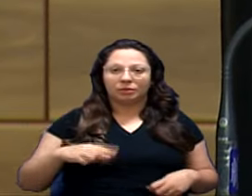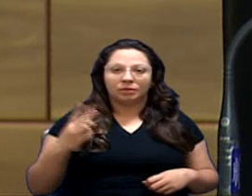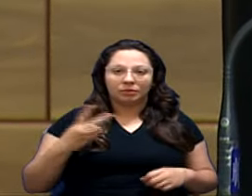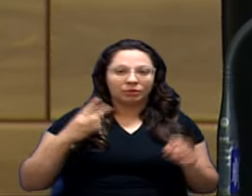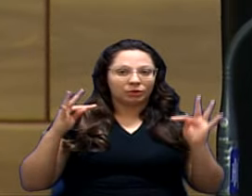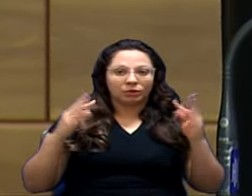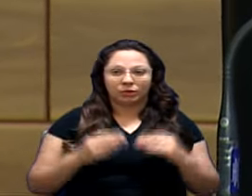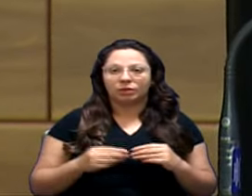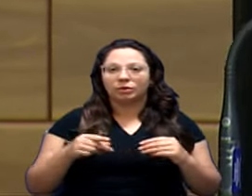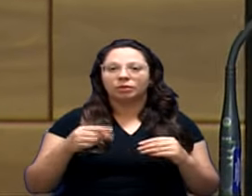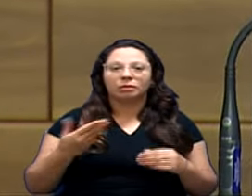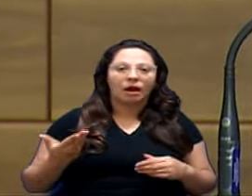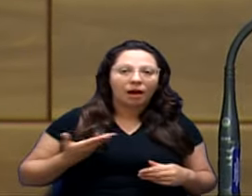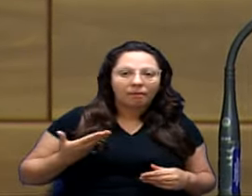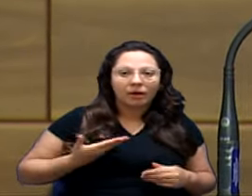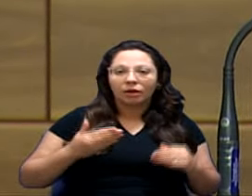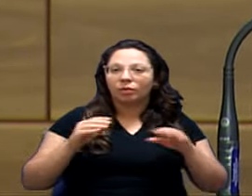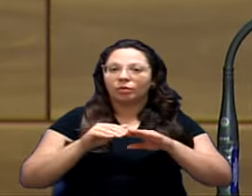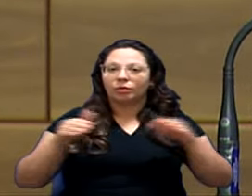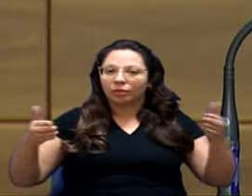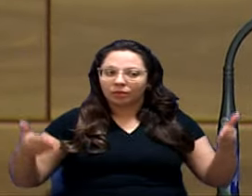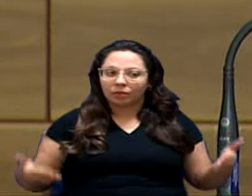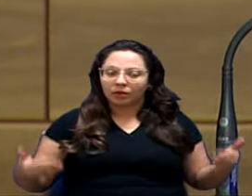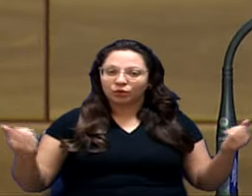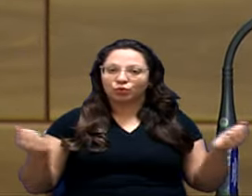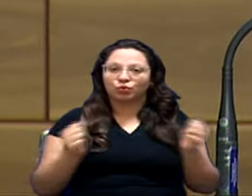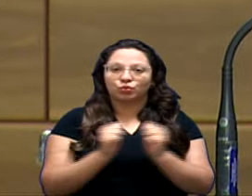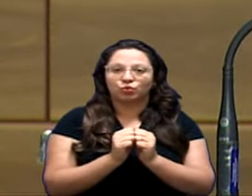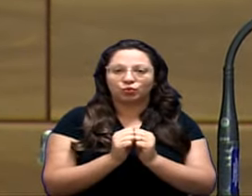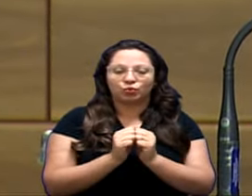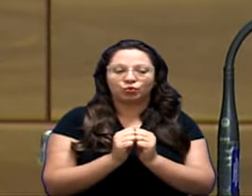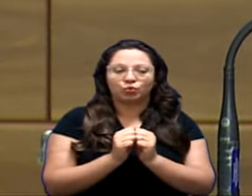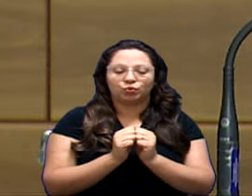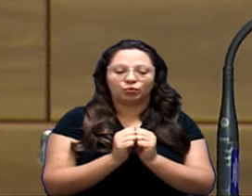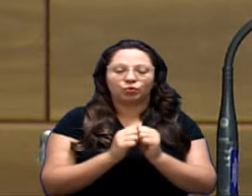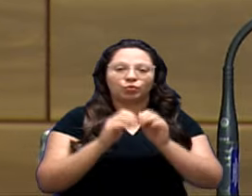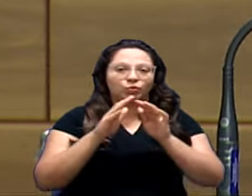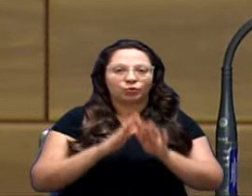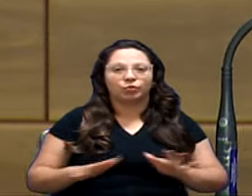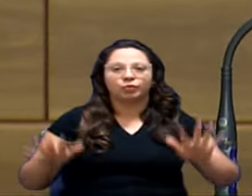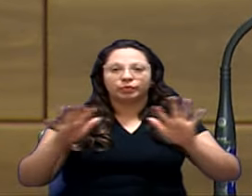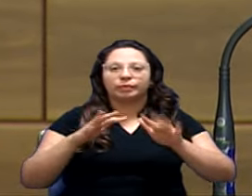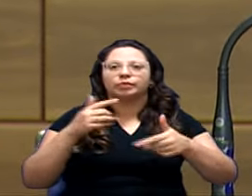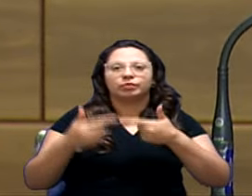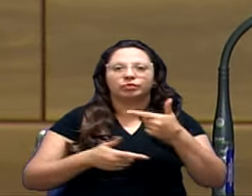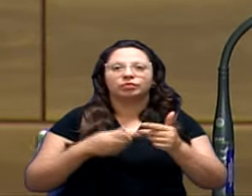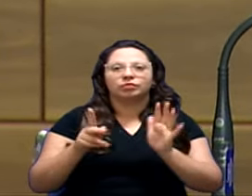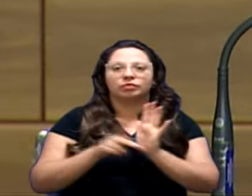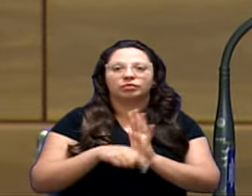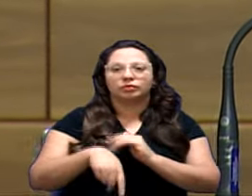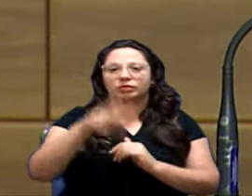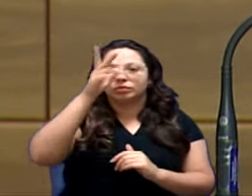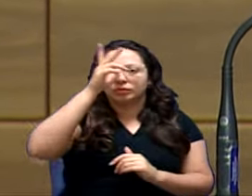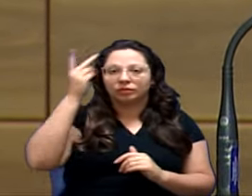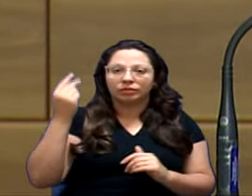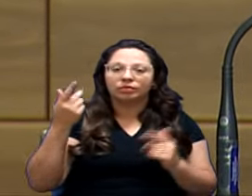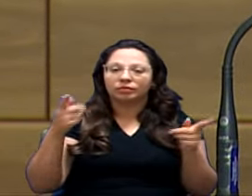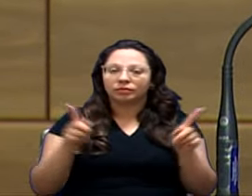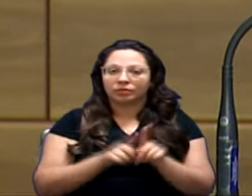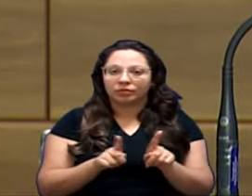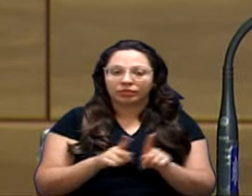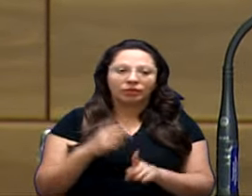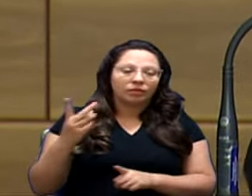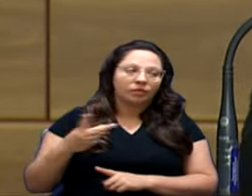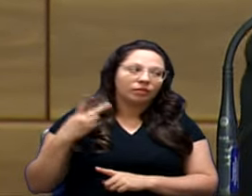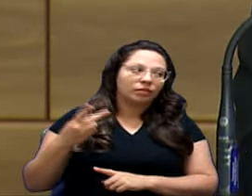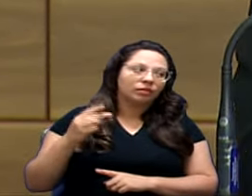colegas de mesa em nome do Glauco todos os colegas servidores públicos e que estão aqui nos acompanhando o vereador